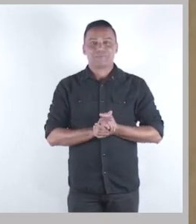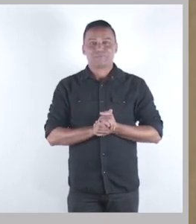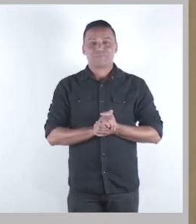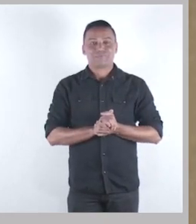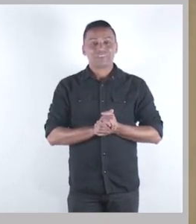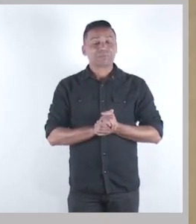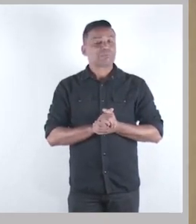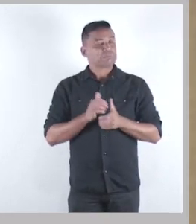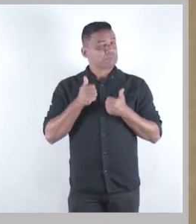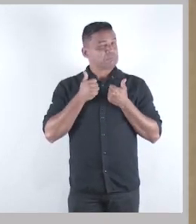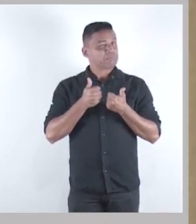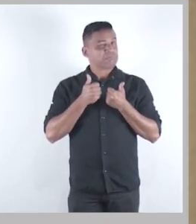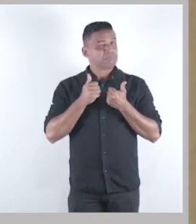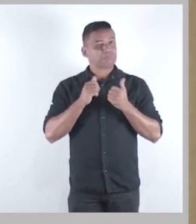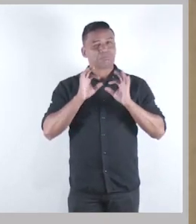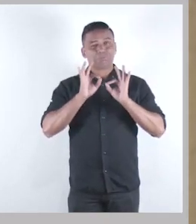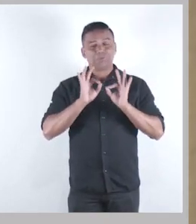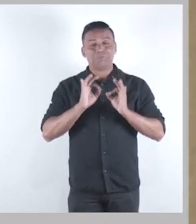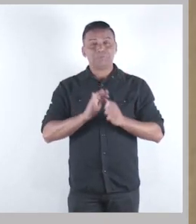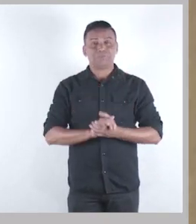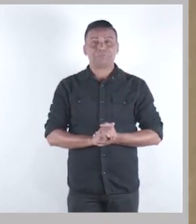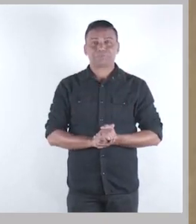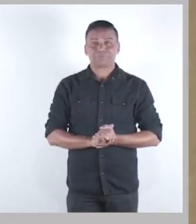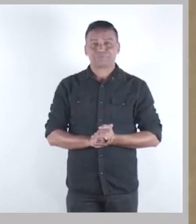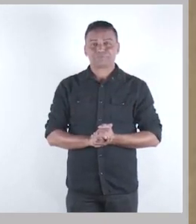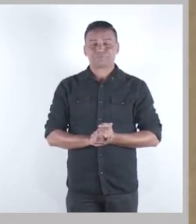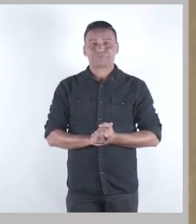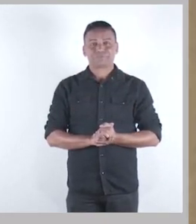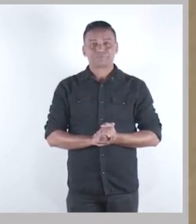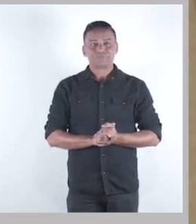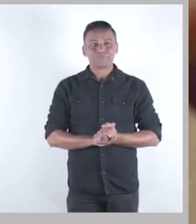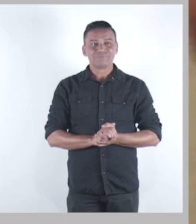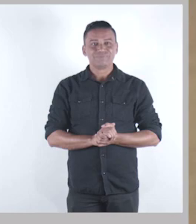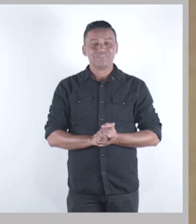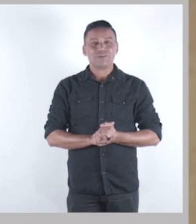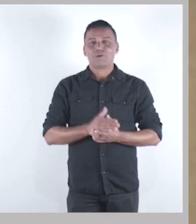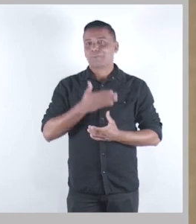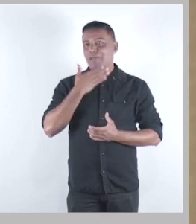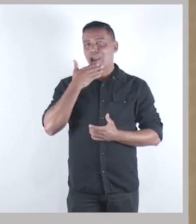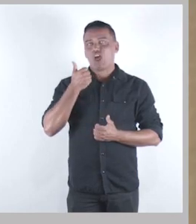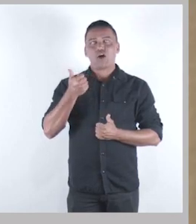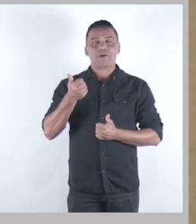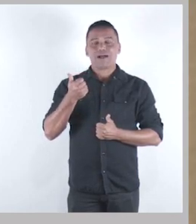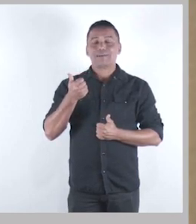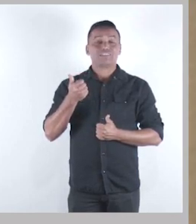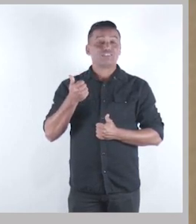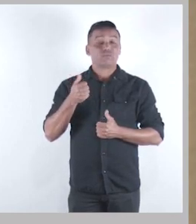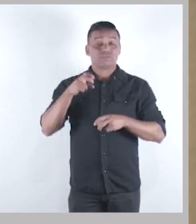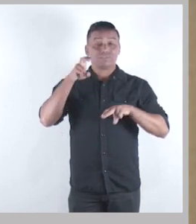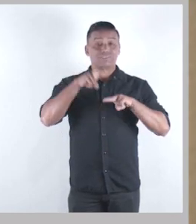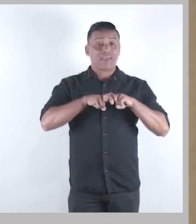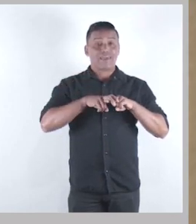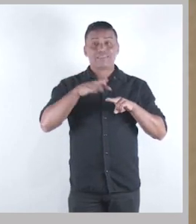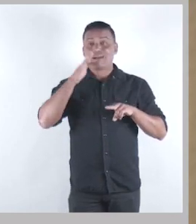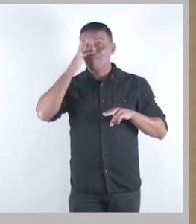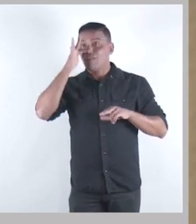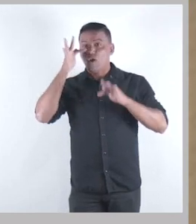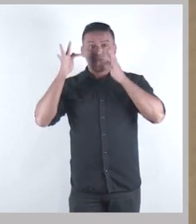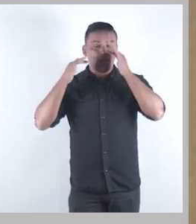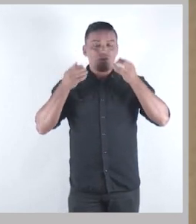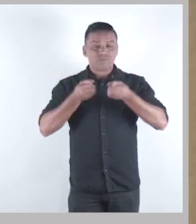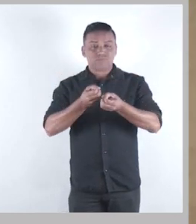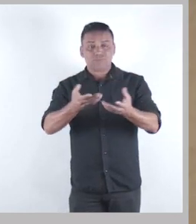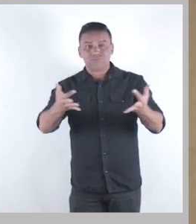Uma beleza, né? É a melhor que a gente parte, né, senta num professor? jardim. A gente senta